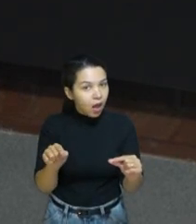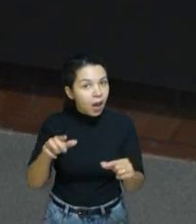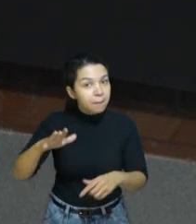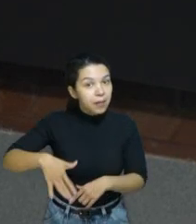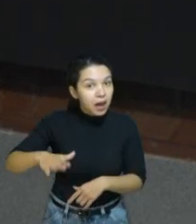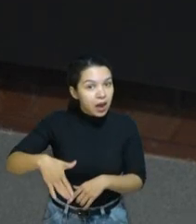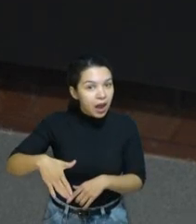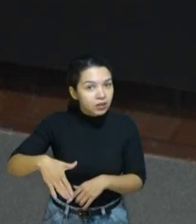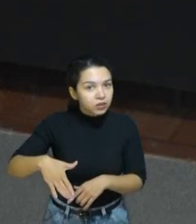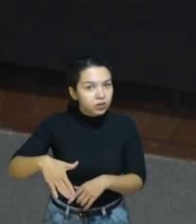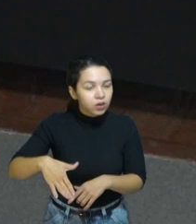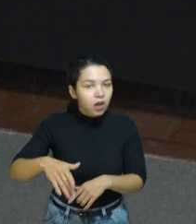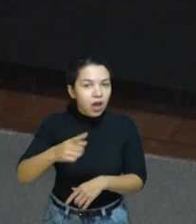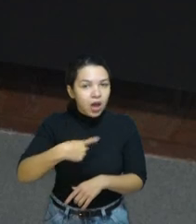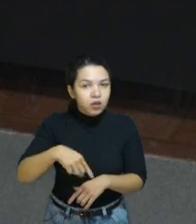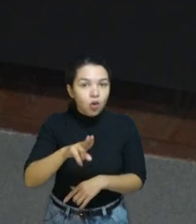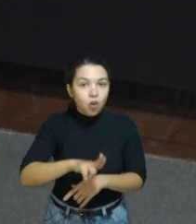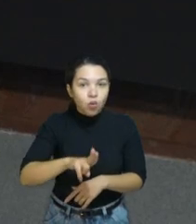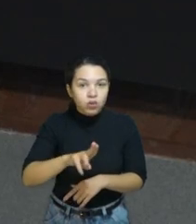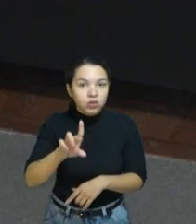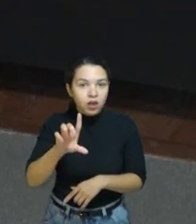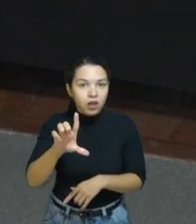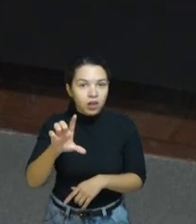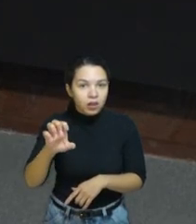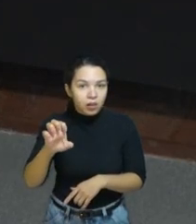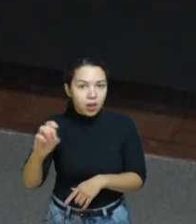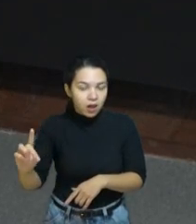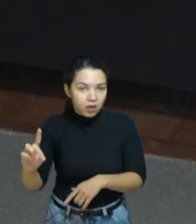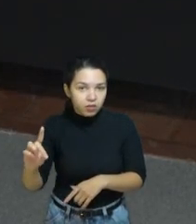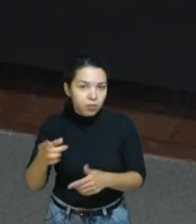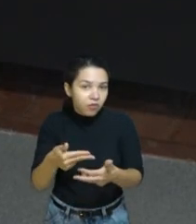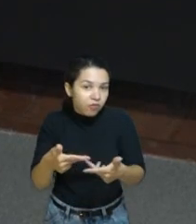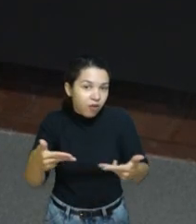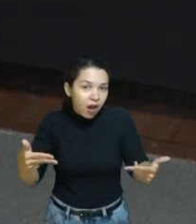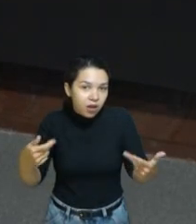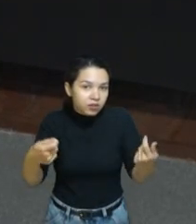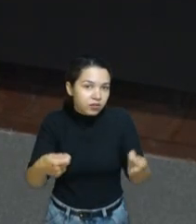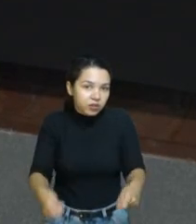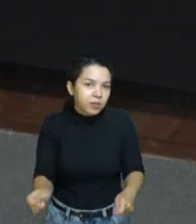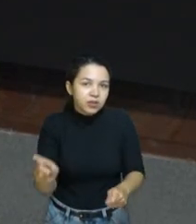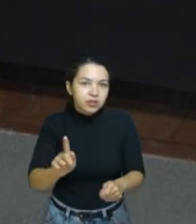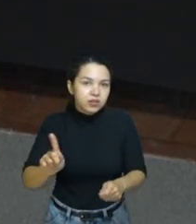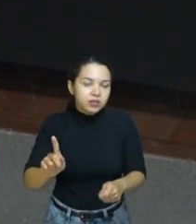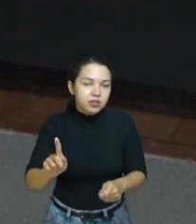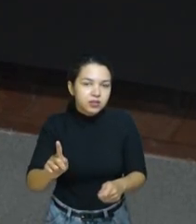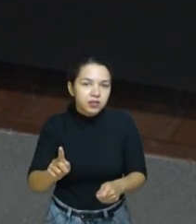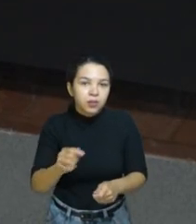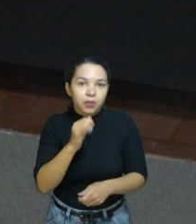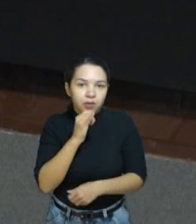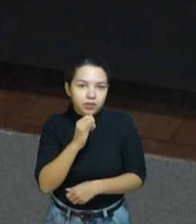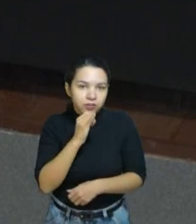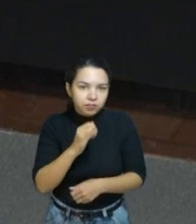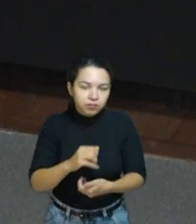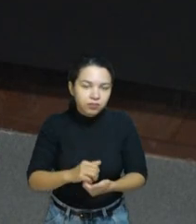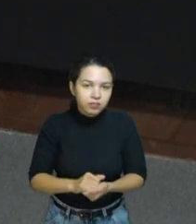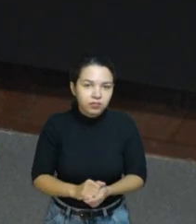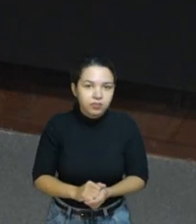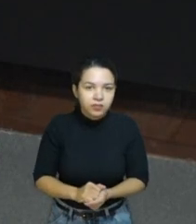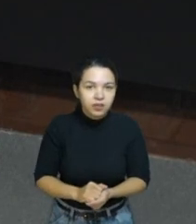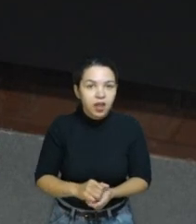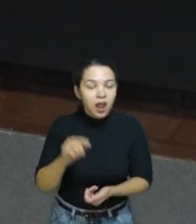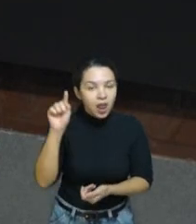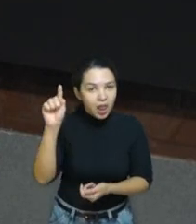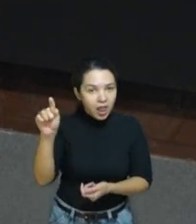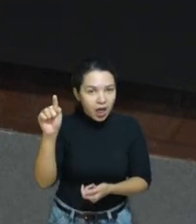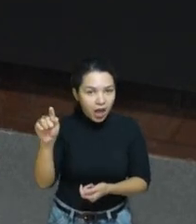barato, aí a gente começa a usar o LED para coisas que não precisa. Haja visto, que aí ele dá o exemplo, lá em